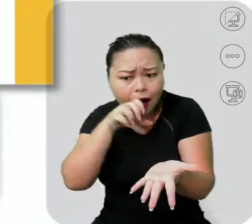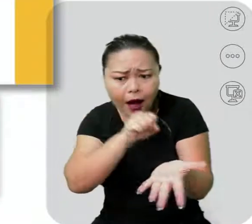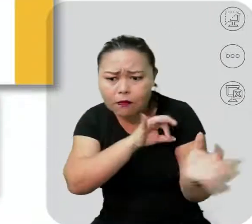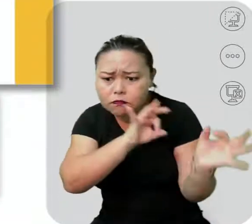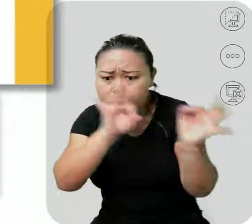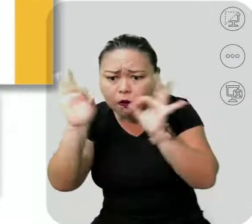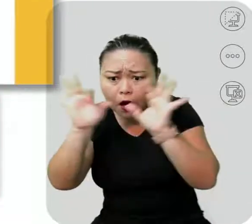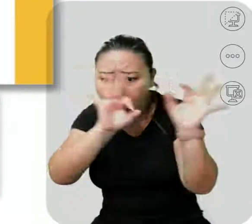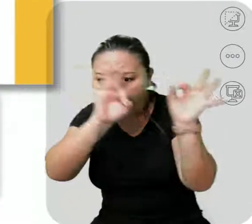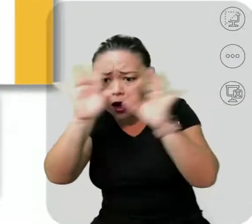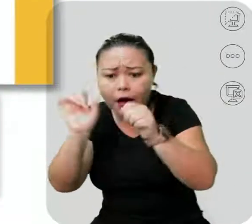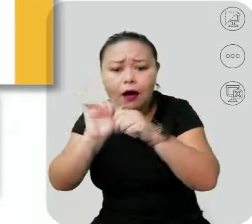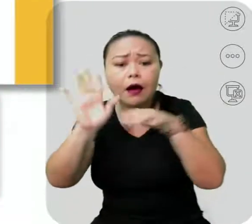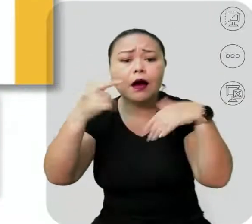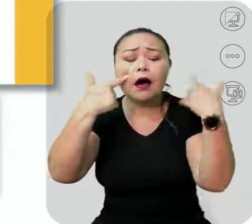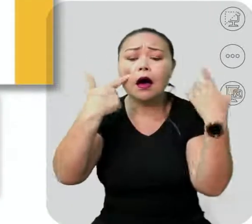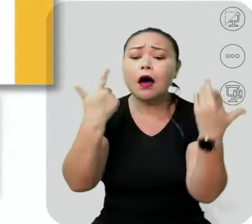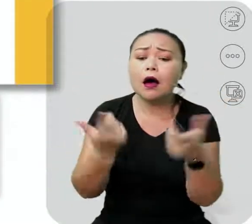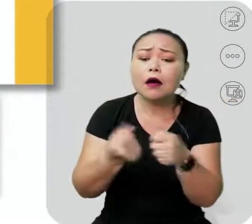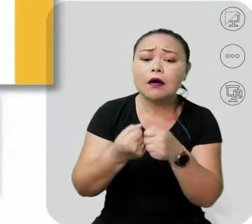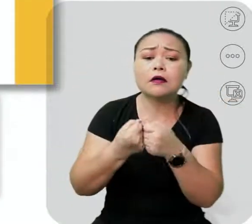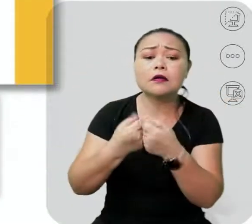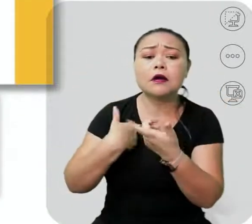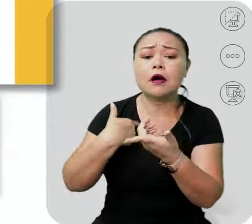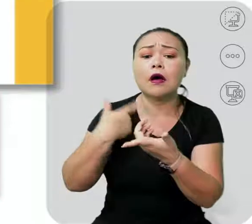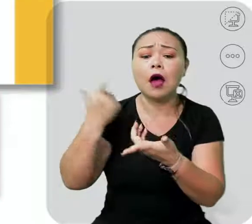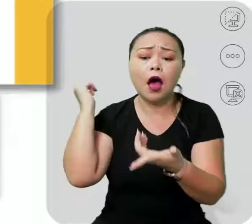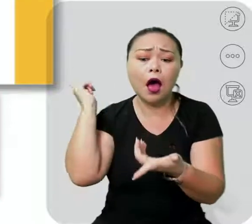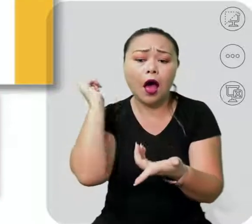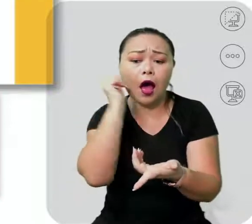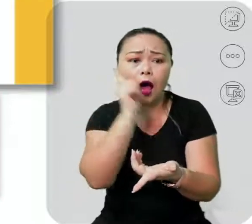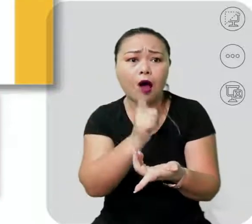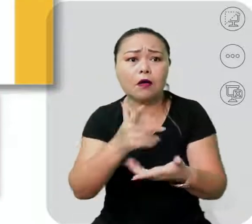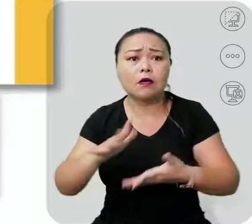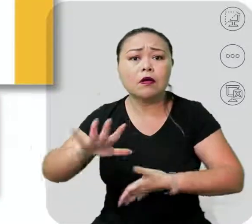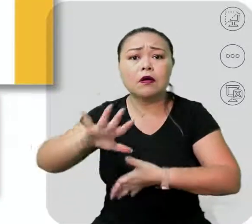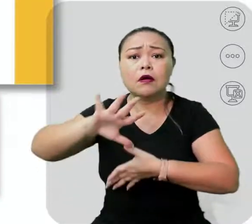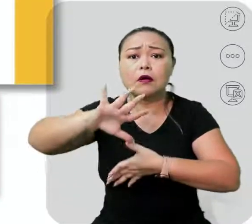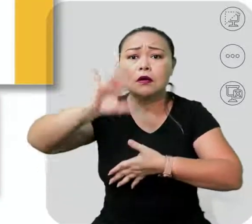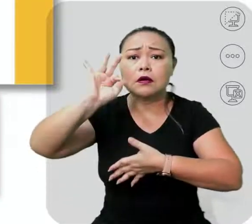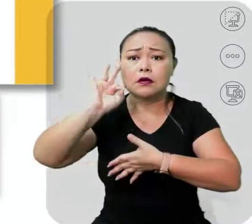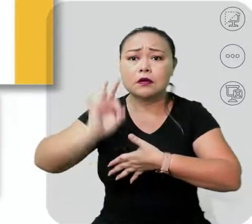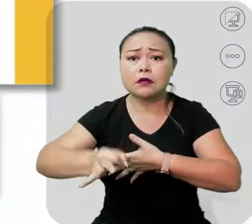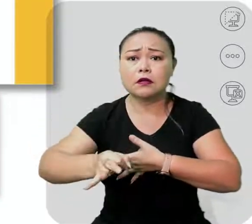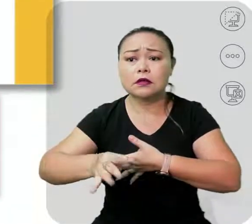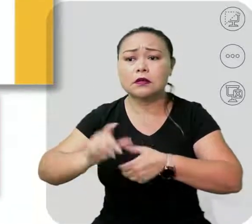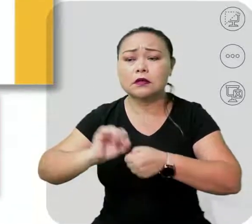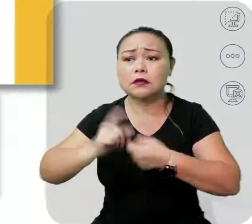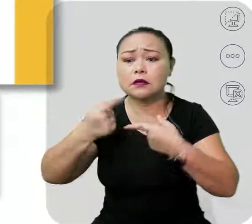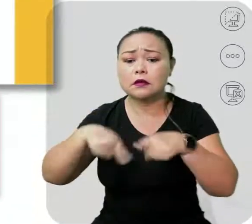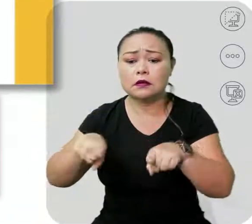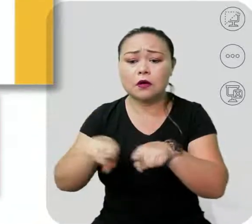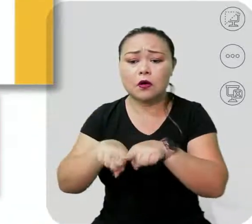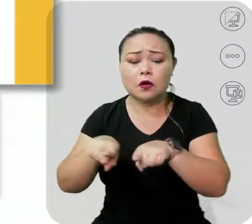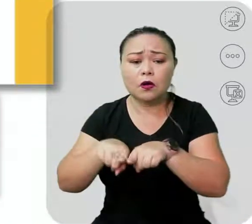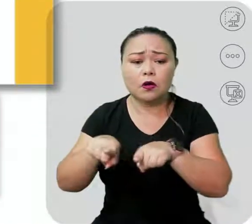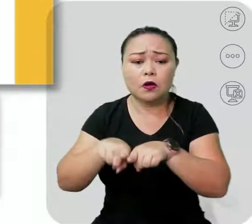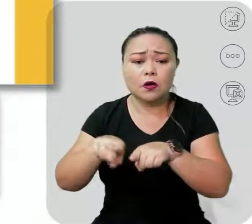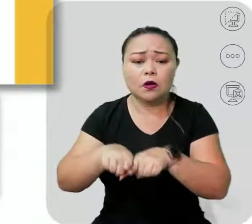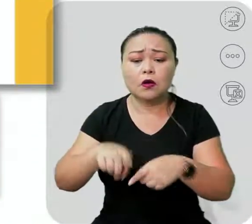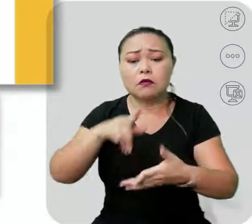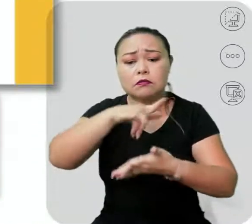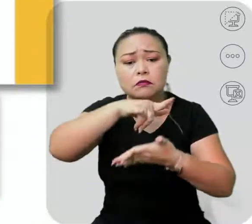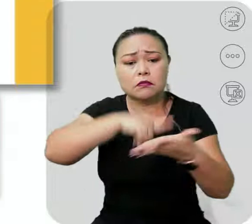na hora de hoje vamos falar sobre a conquista da América Cerato e também sobre o